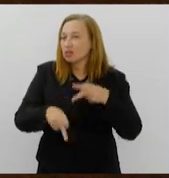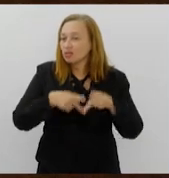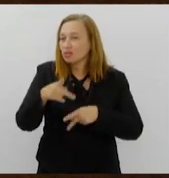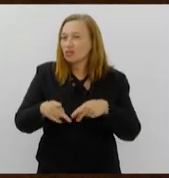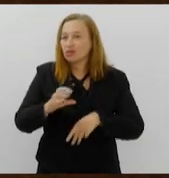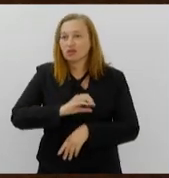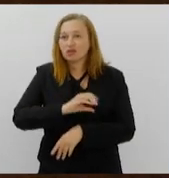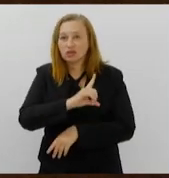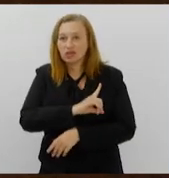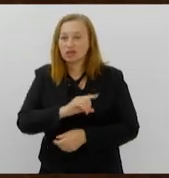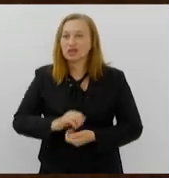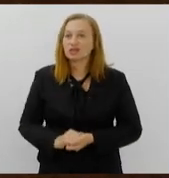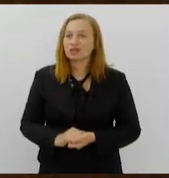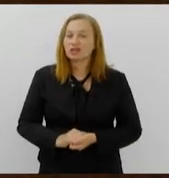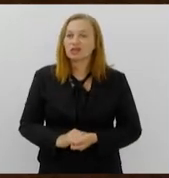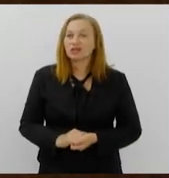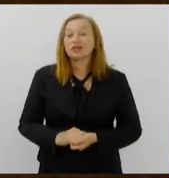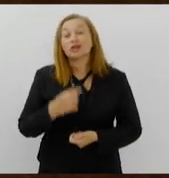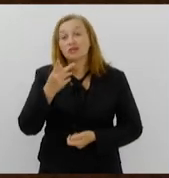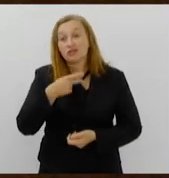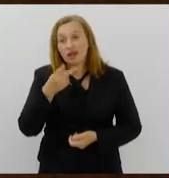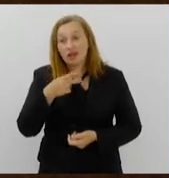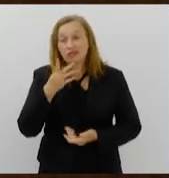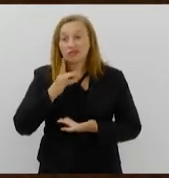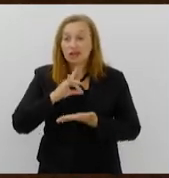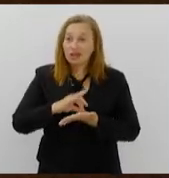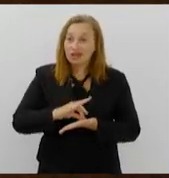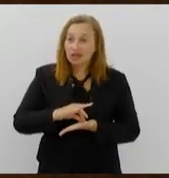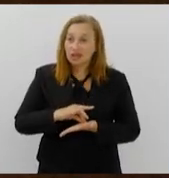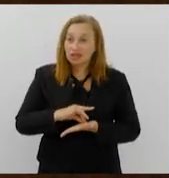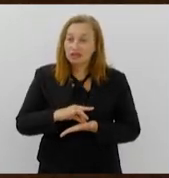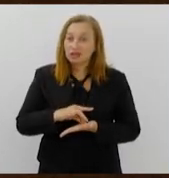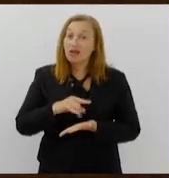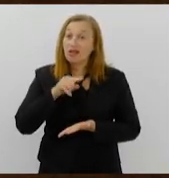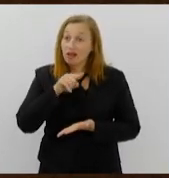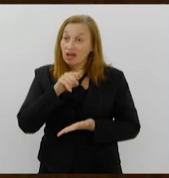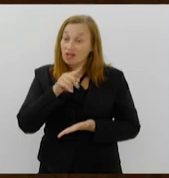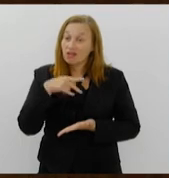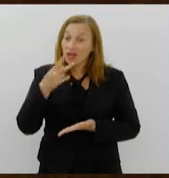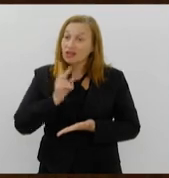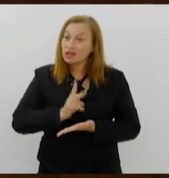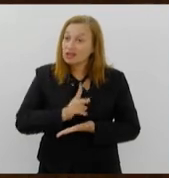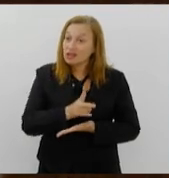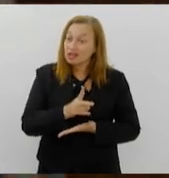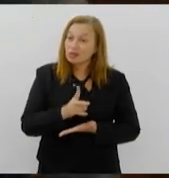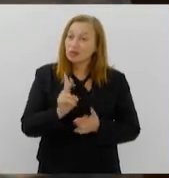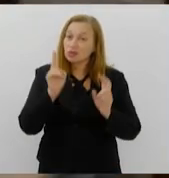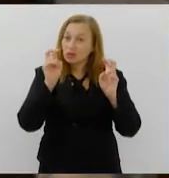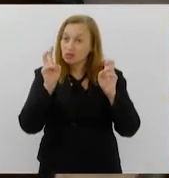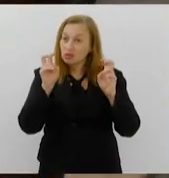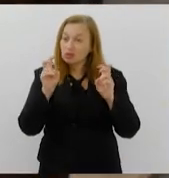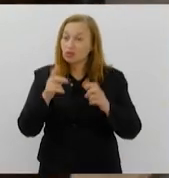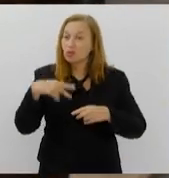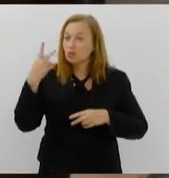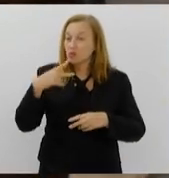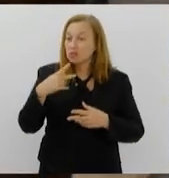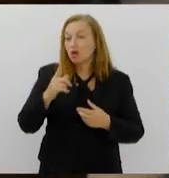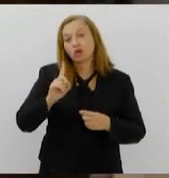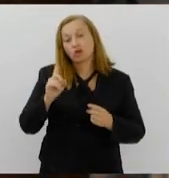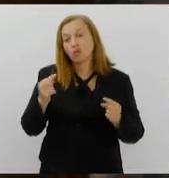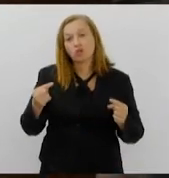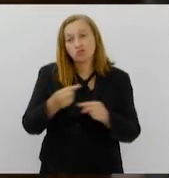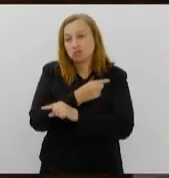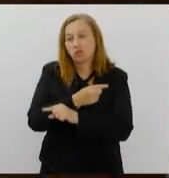Duque de Caxias. A gente vem falando, na realidade, ali eu falei sempre da questão política, daquilo que eu não